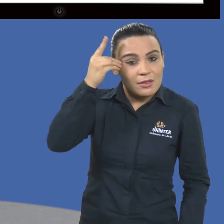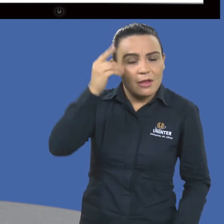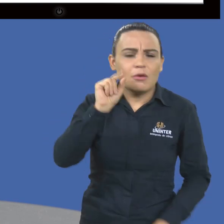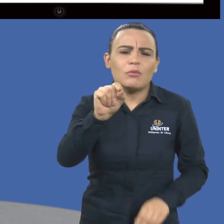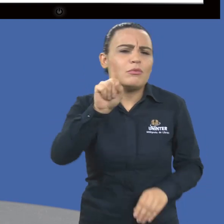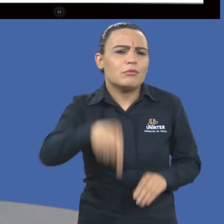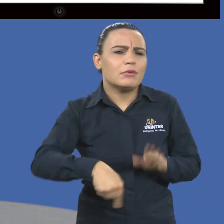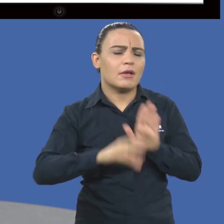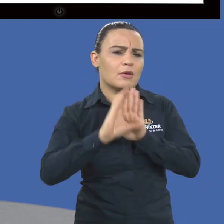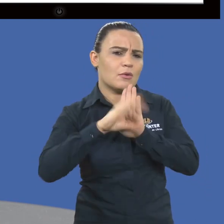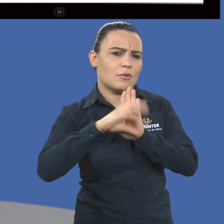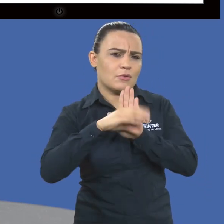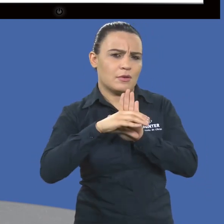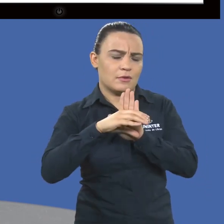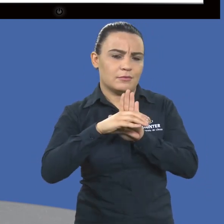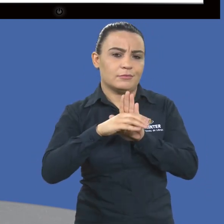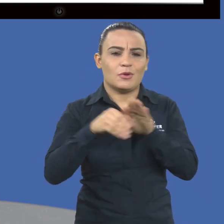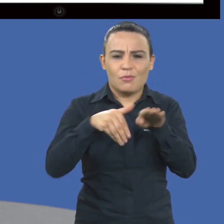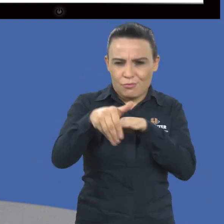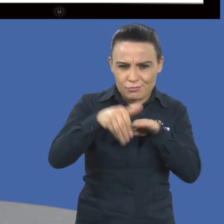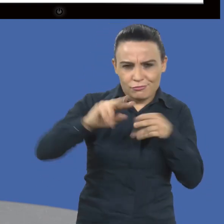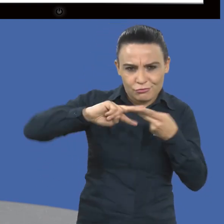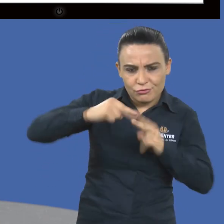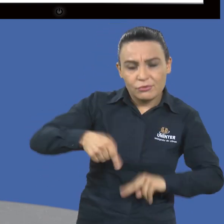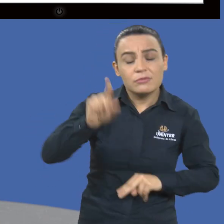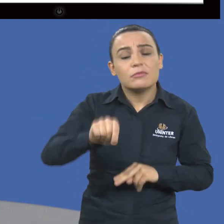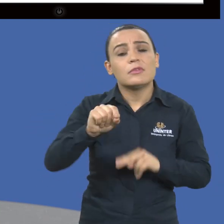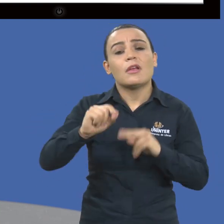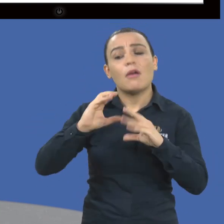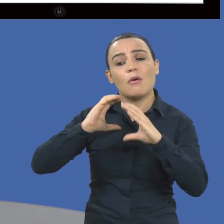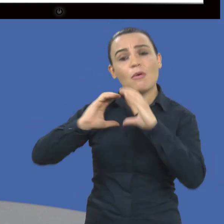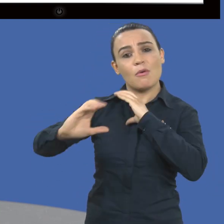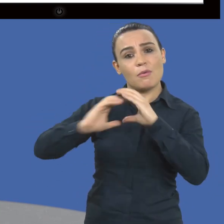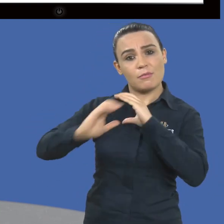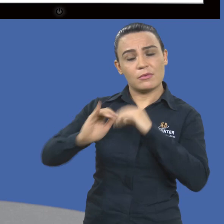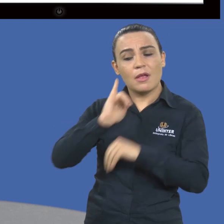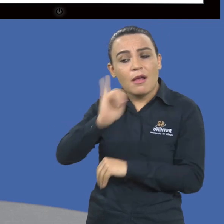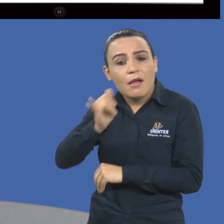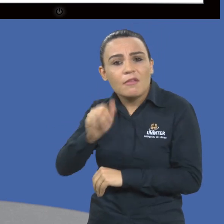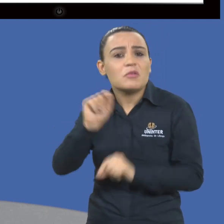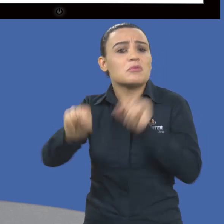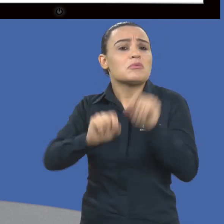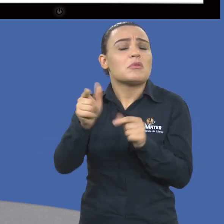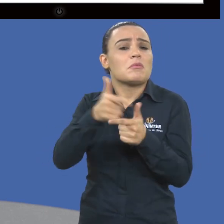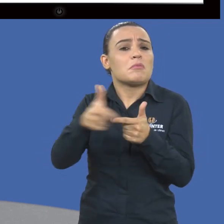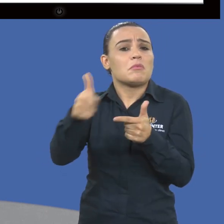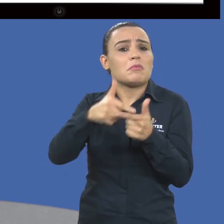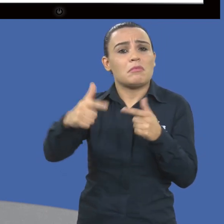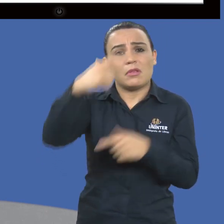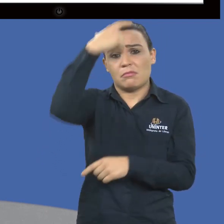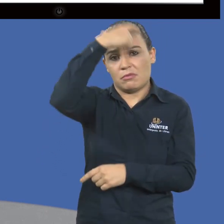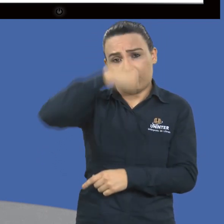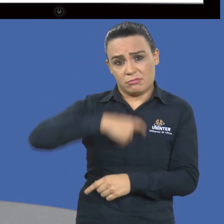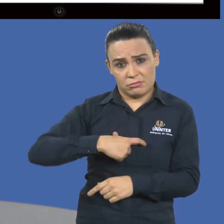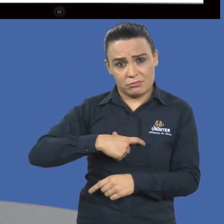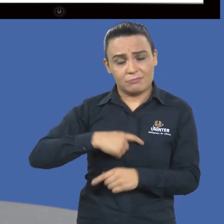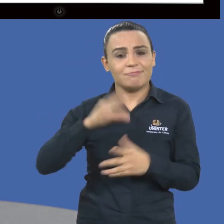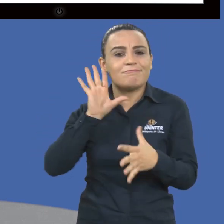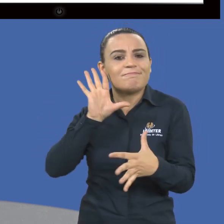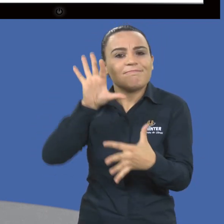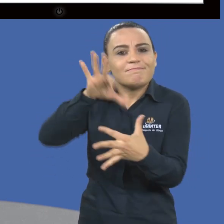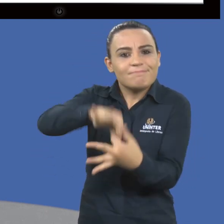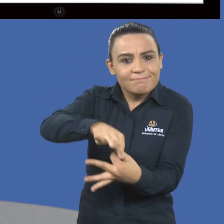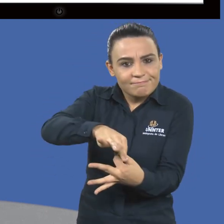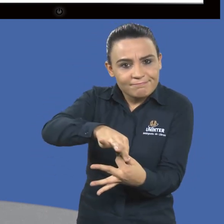conceitualmente nós podemos dizer que é um processo de comunicação que lida com problemas